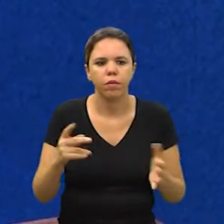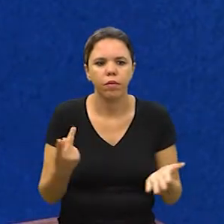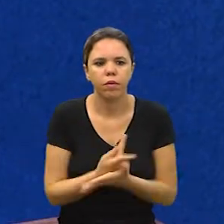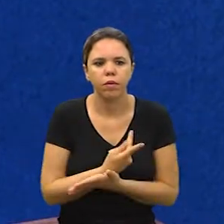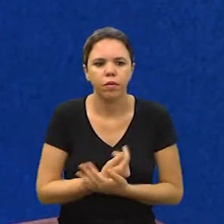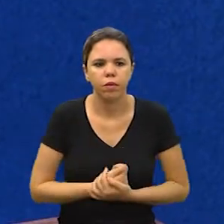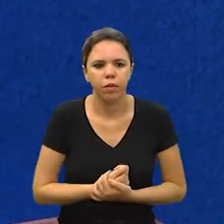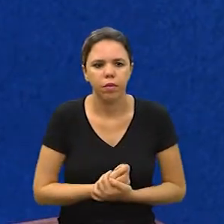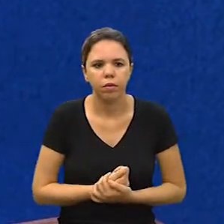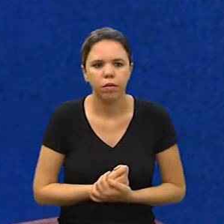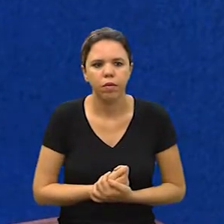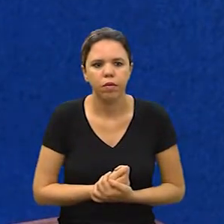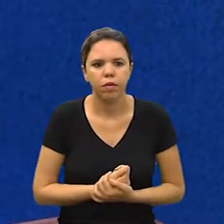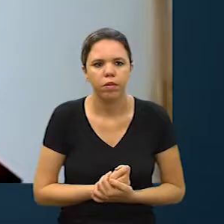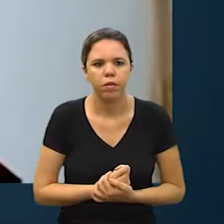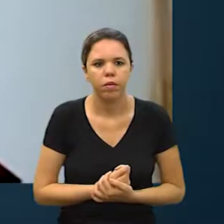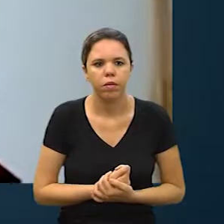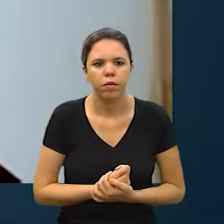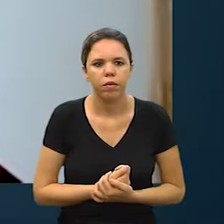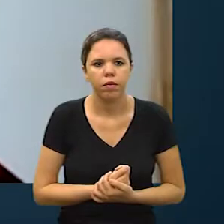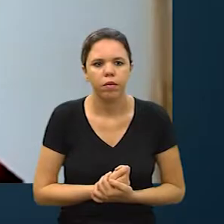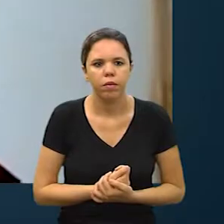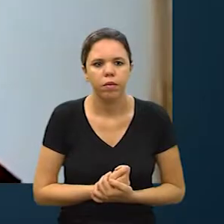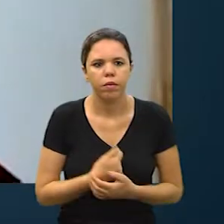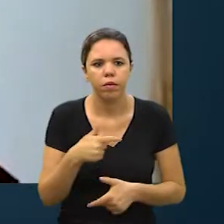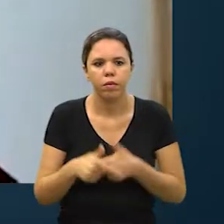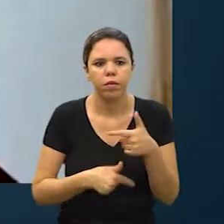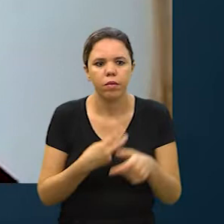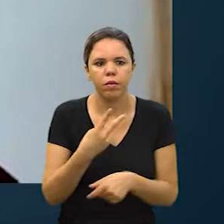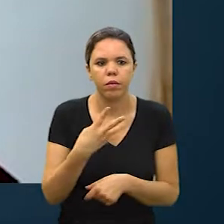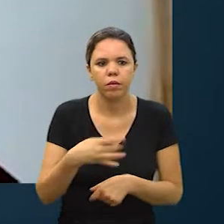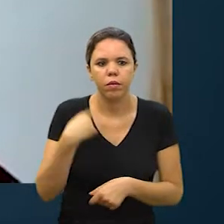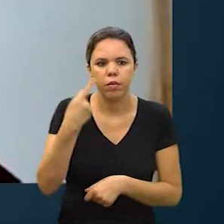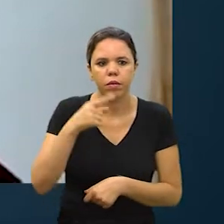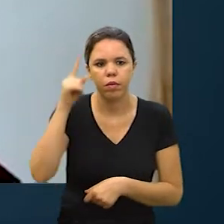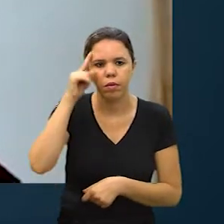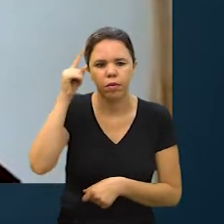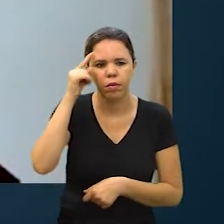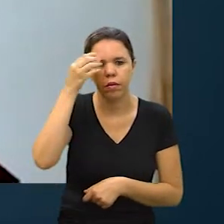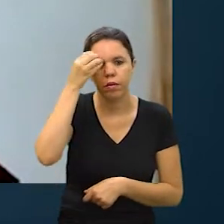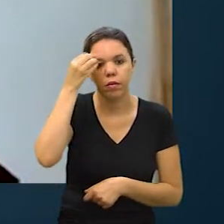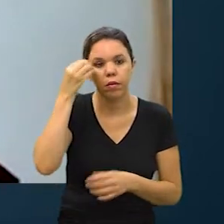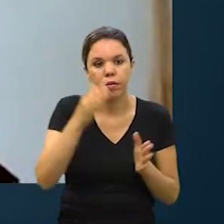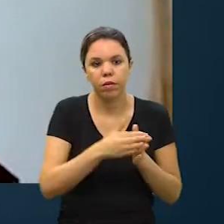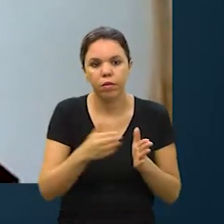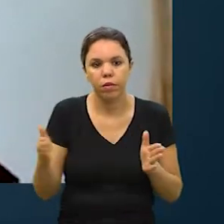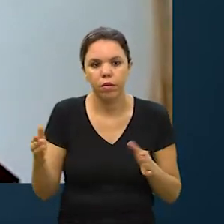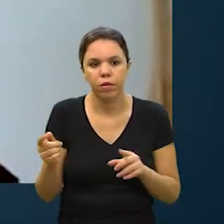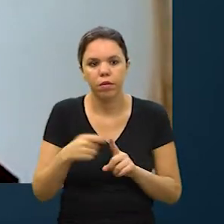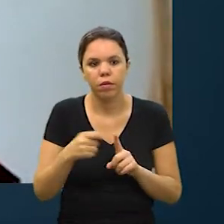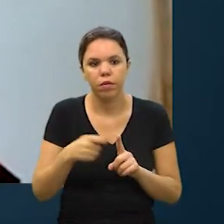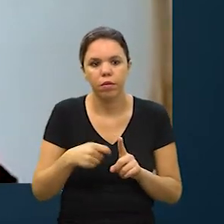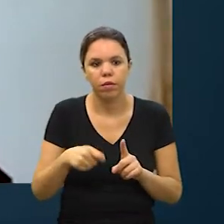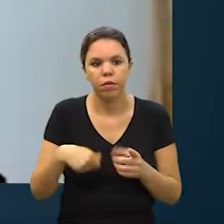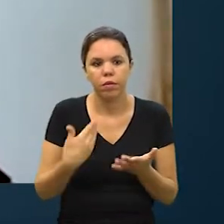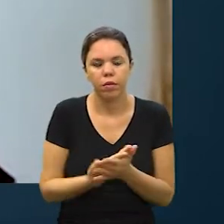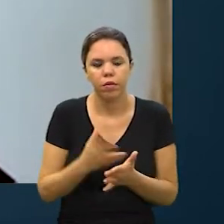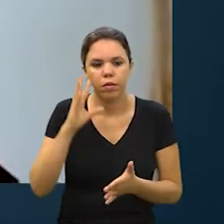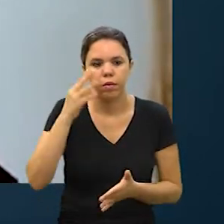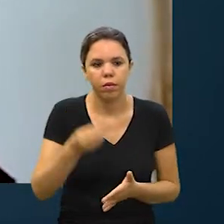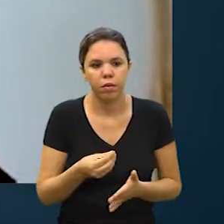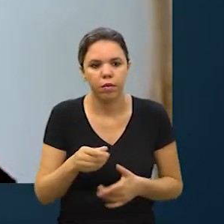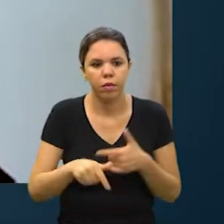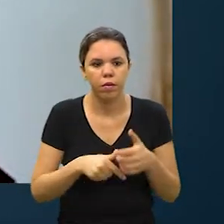desse errado. Então, foi trabalhando 24 horas por dia durante alguns meses até que a